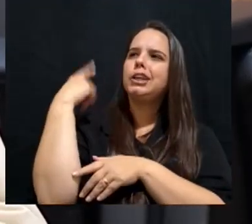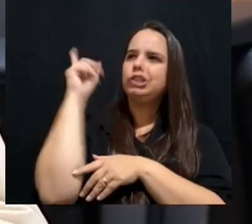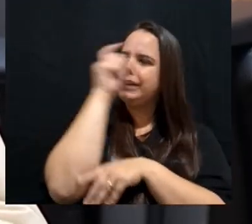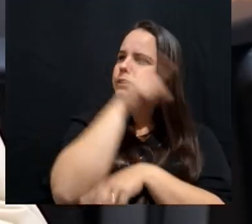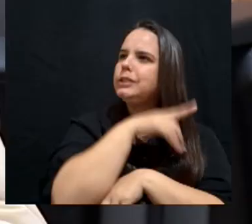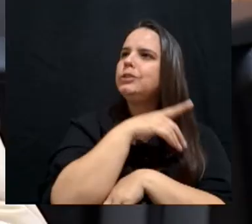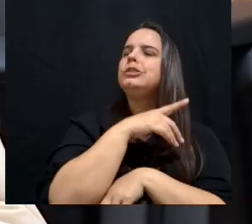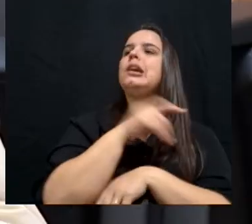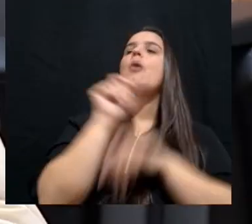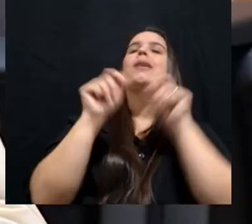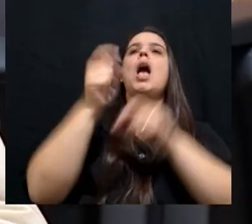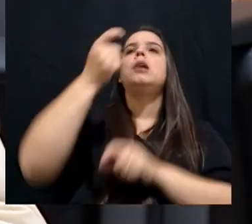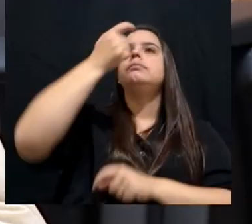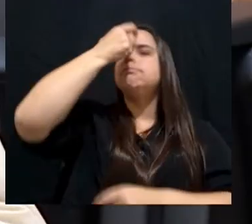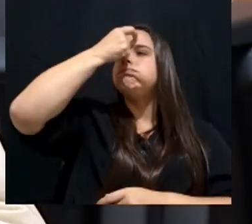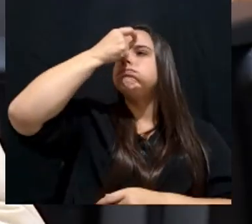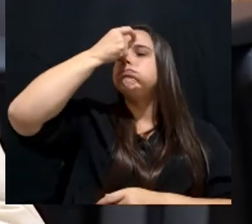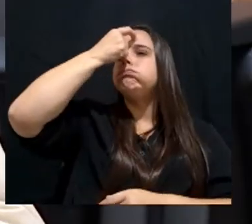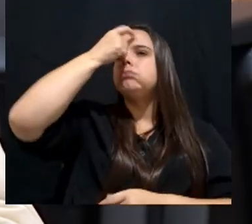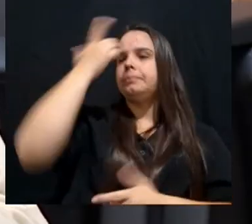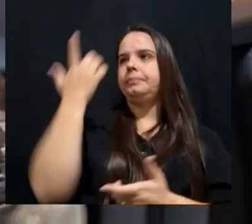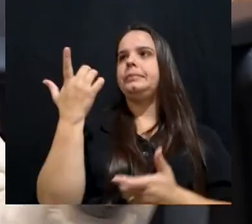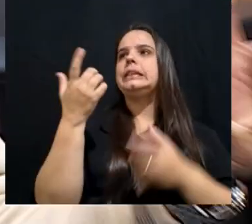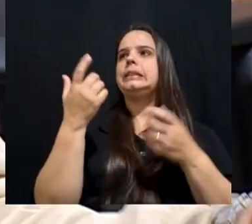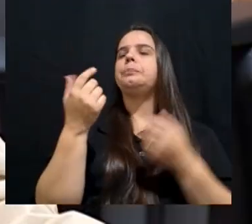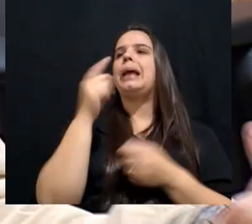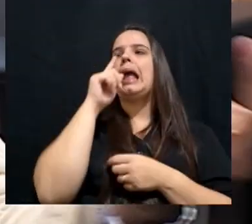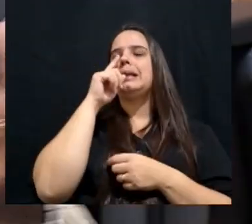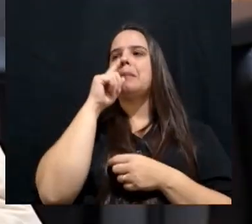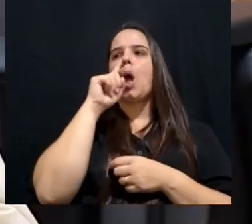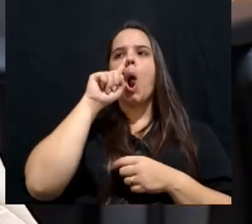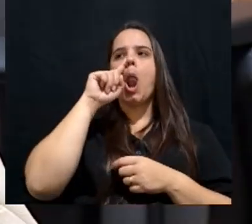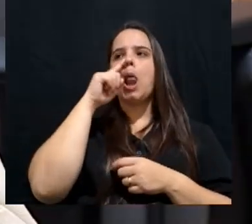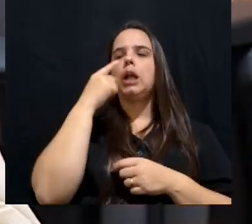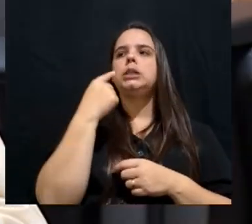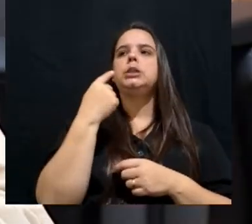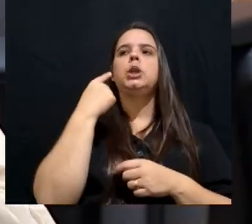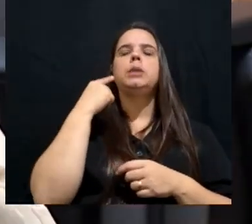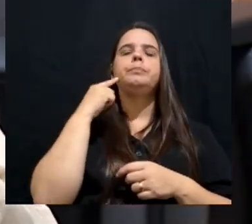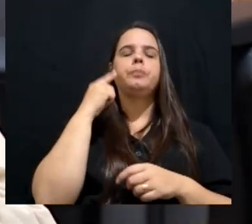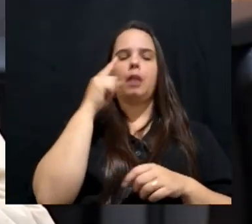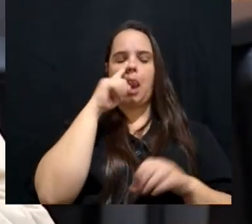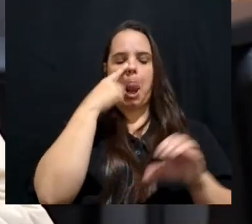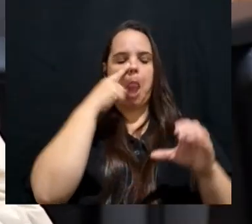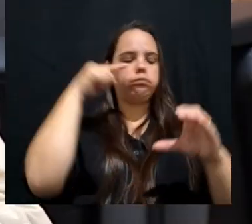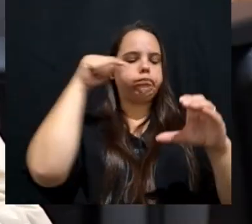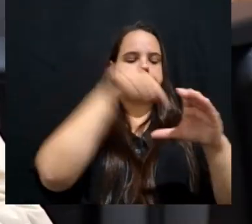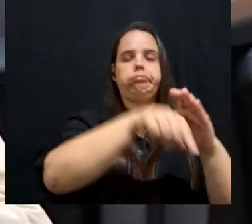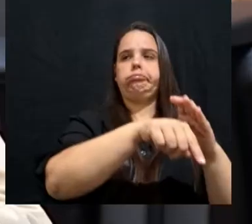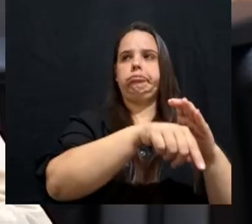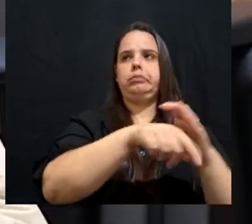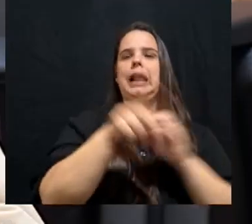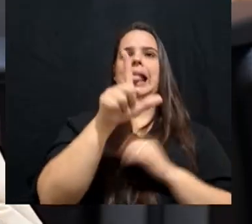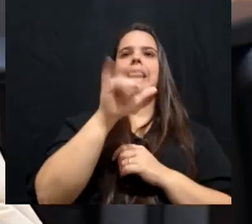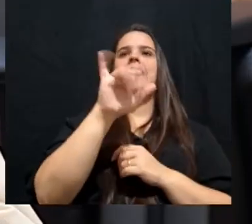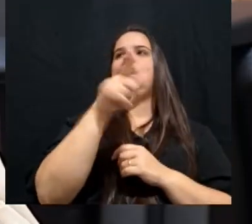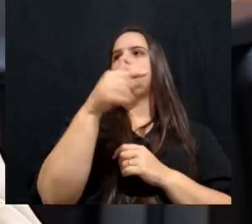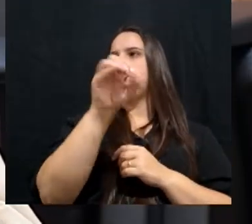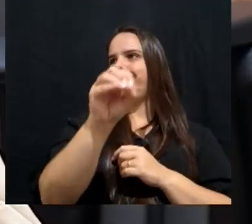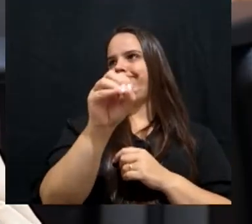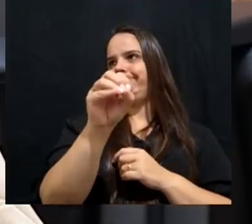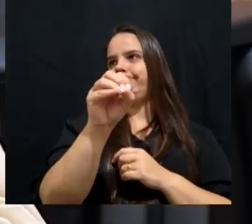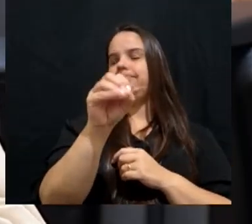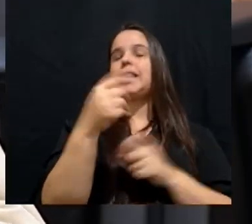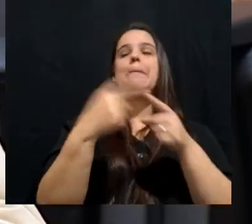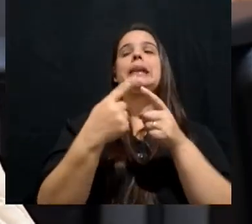né? Jogar lixo de novo, entulho em área pública, nesses espaços, e também manter a zeladoria. Então isso